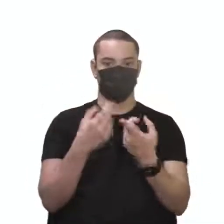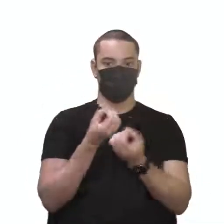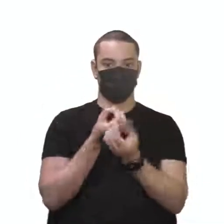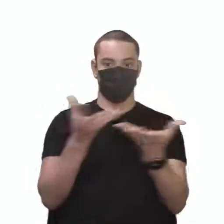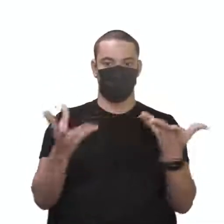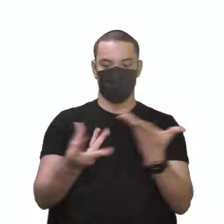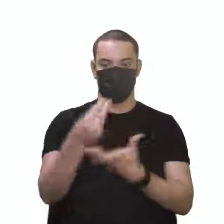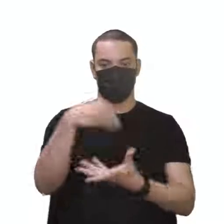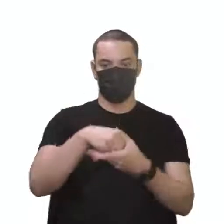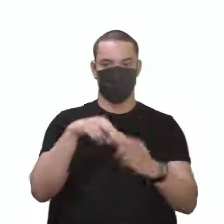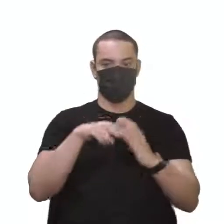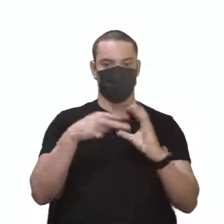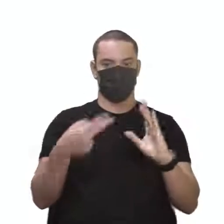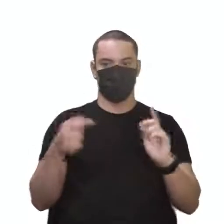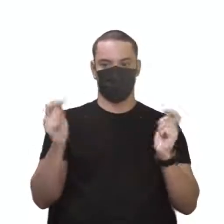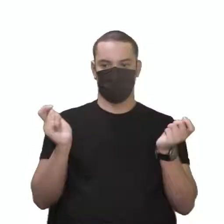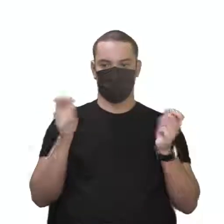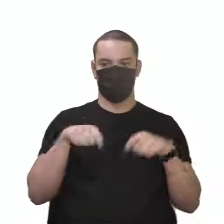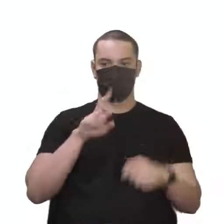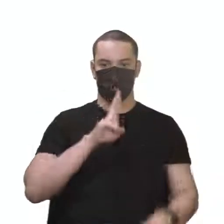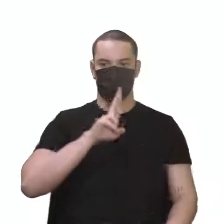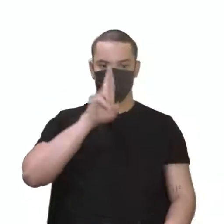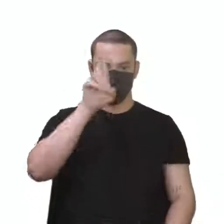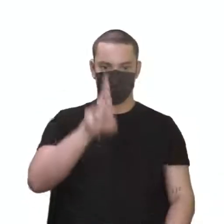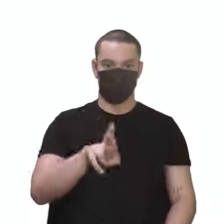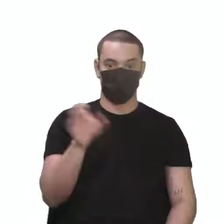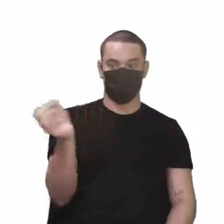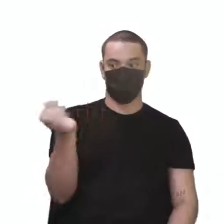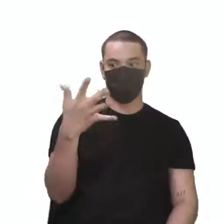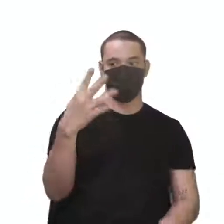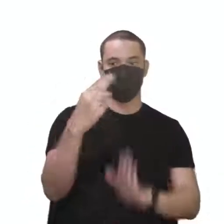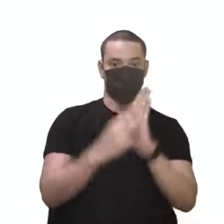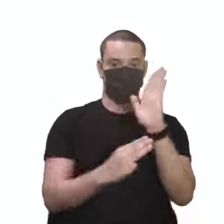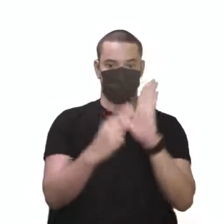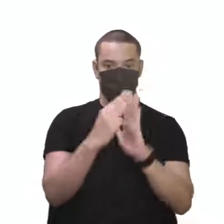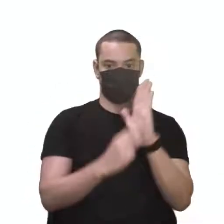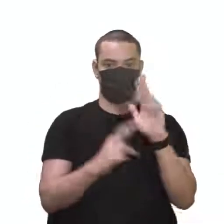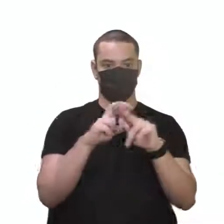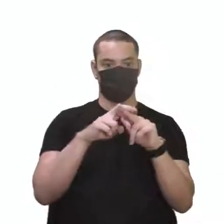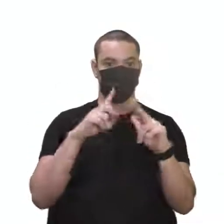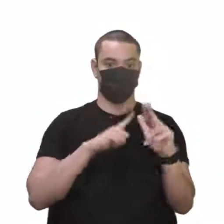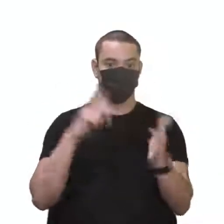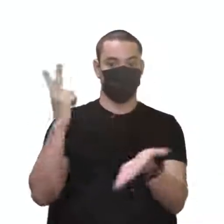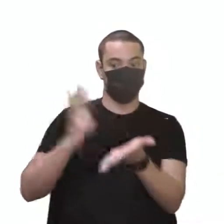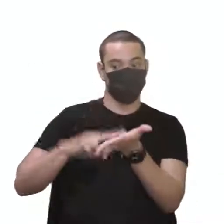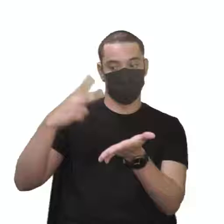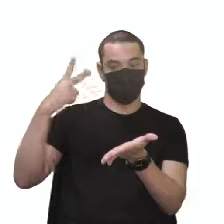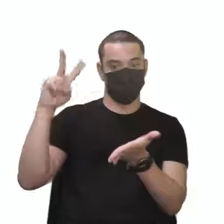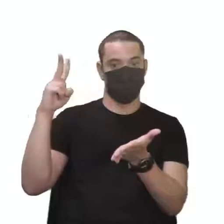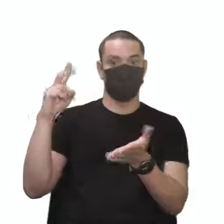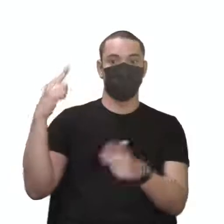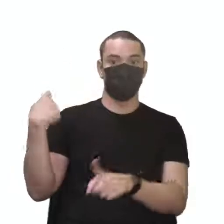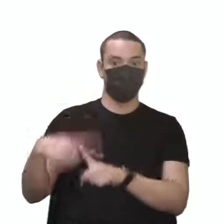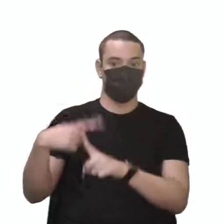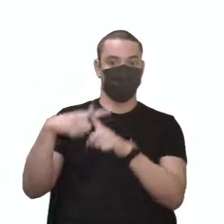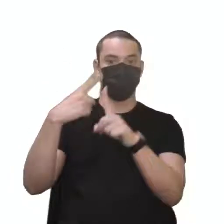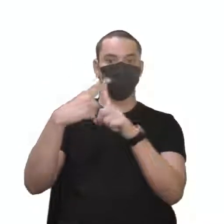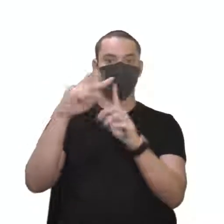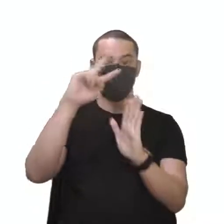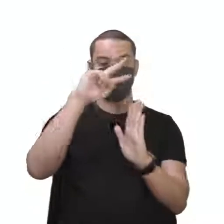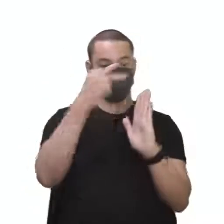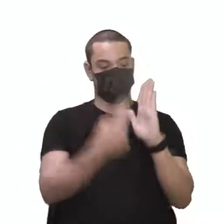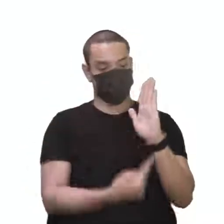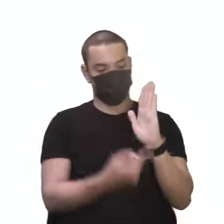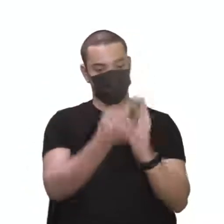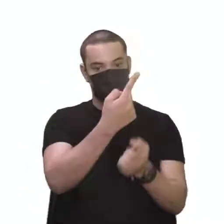nesses genomas poderá resultar em novos métodos. Então, a gente tem a vantagem do reconhecimento evolutivo. Temos